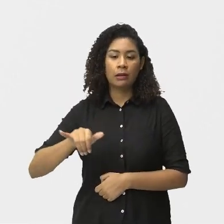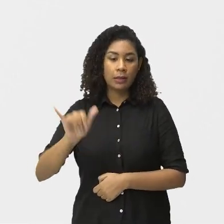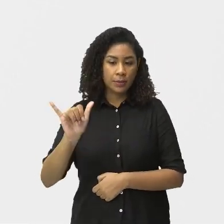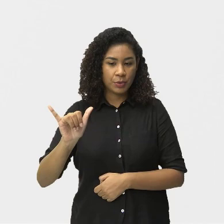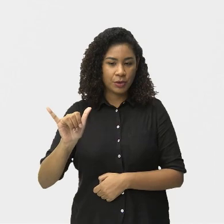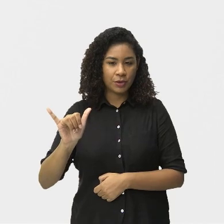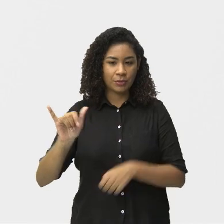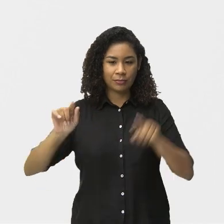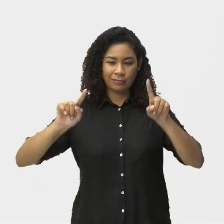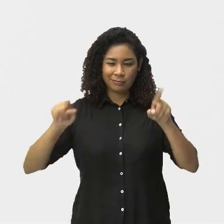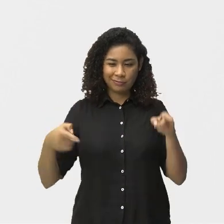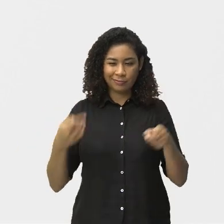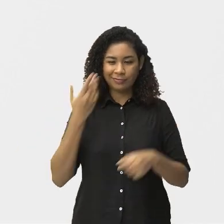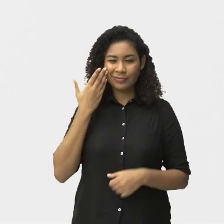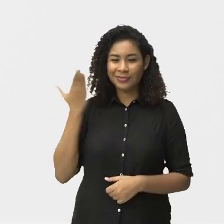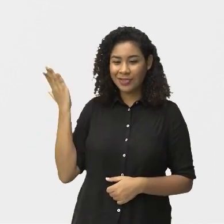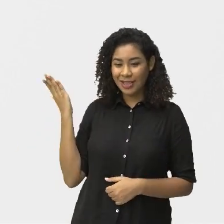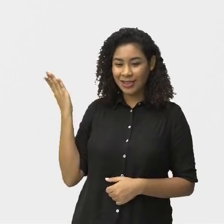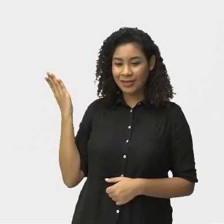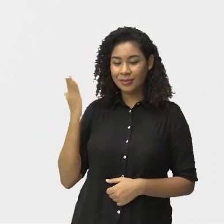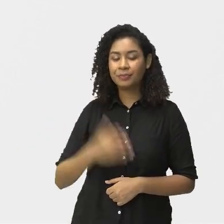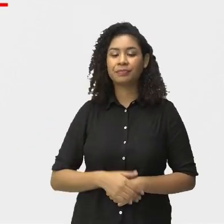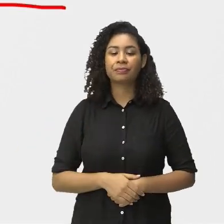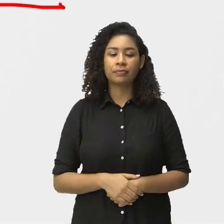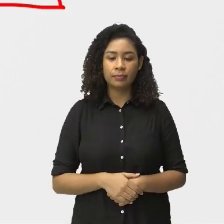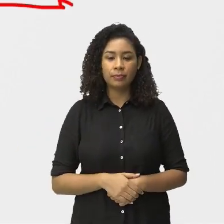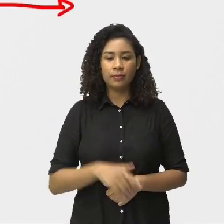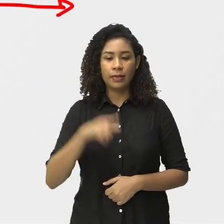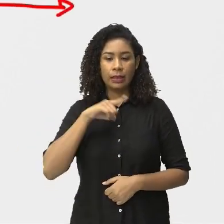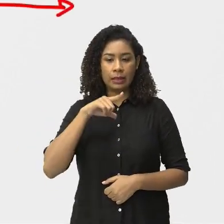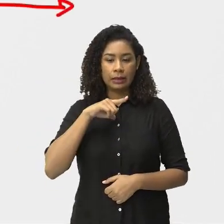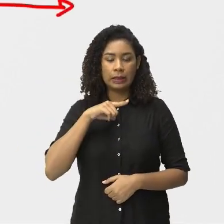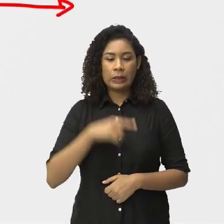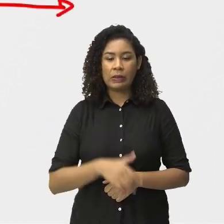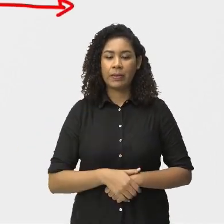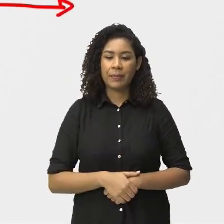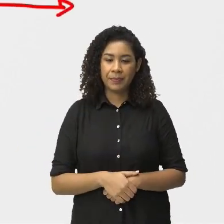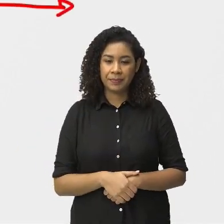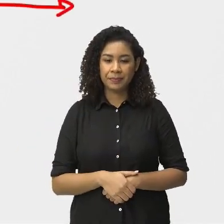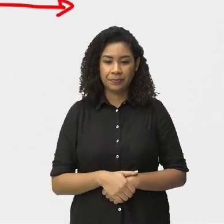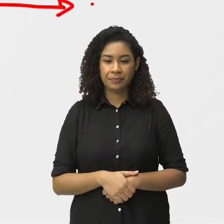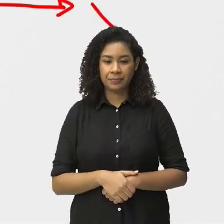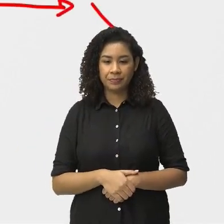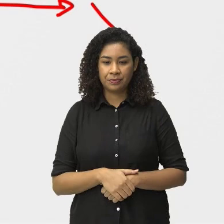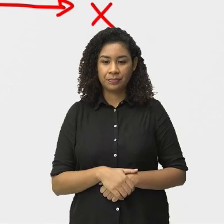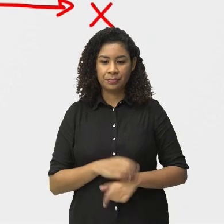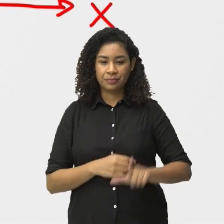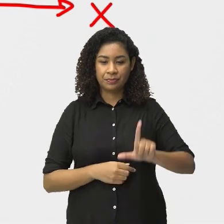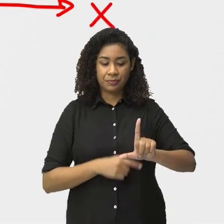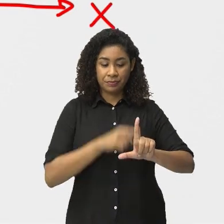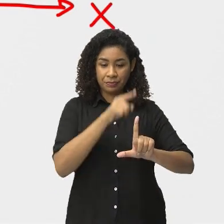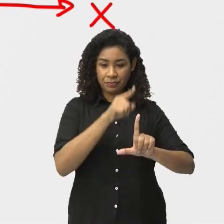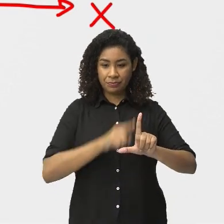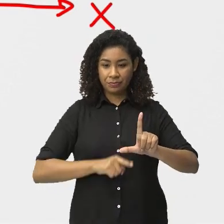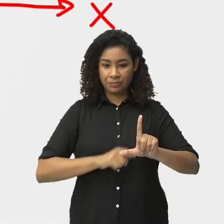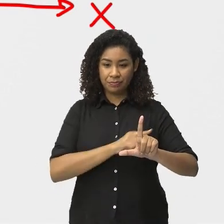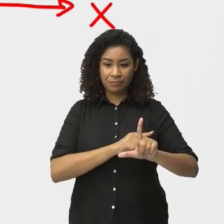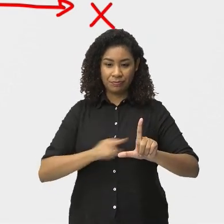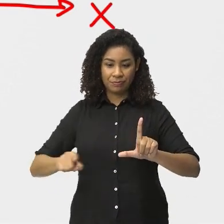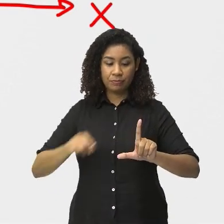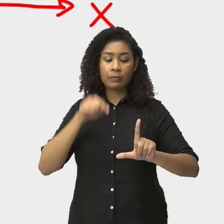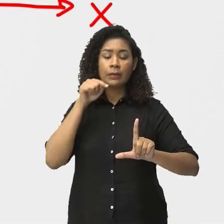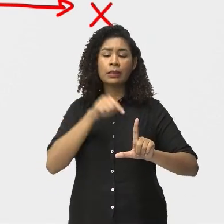Coordenada x e a coordenada y. Vejam, eu tenho aqui um plano cartesiano, né? Isso aqui você já estudou, nós estamos no terceiro